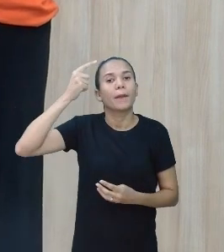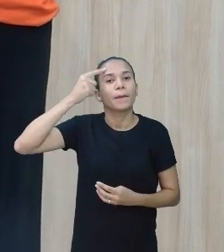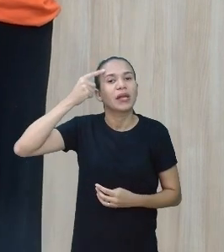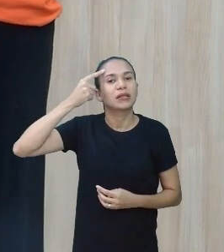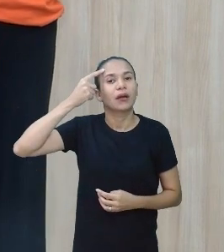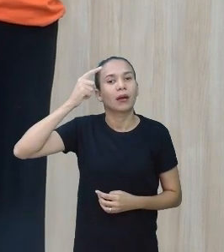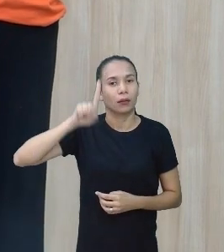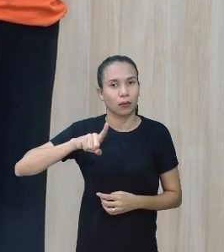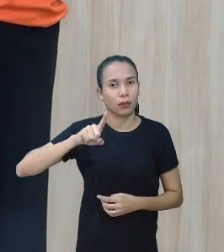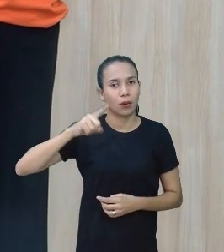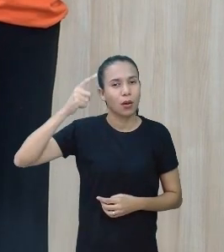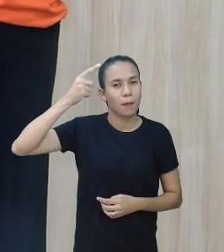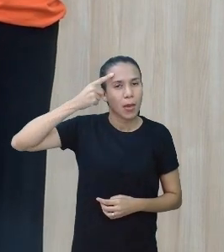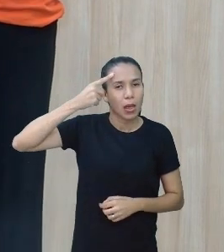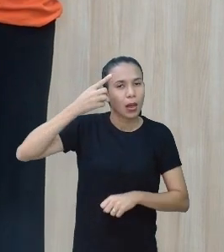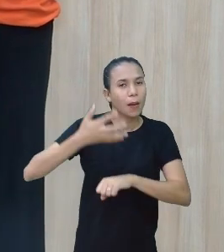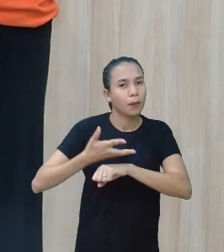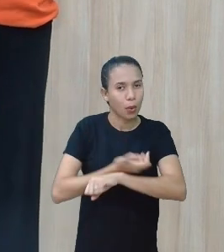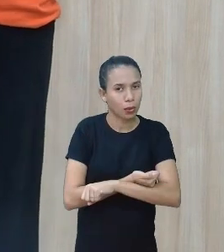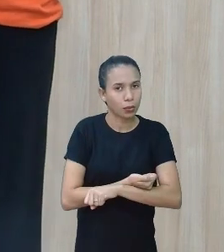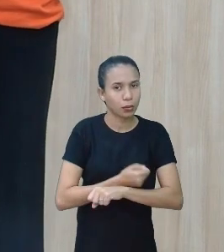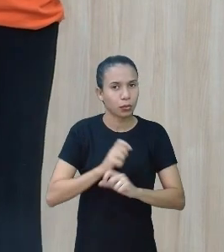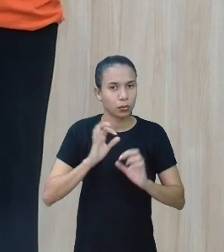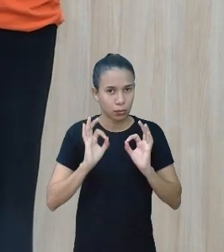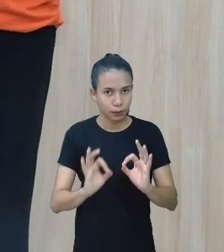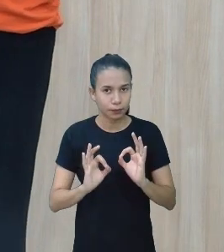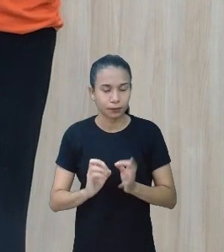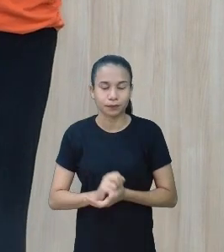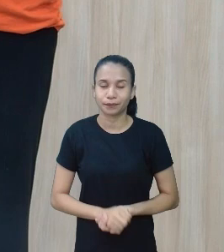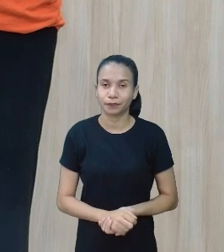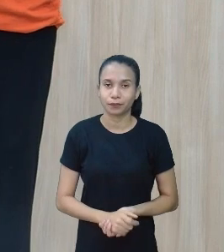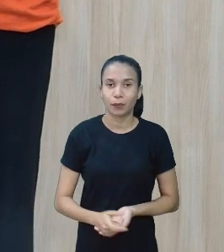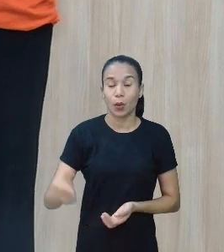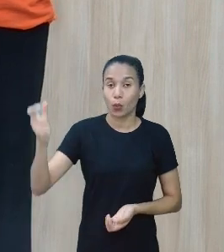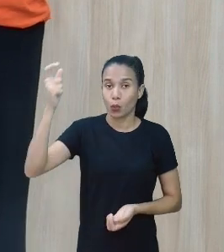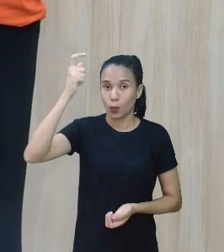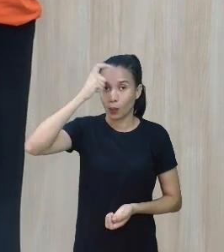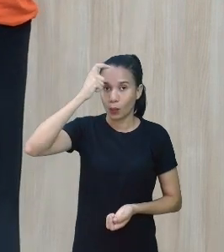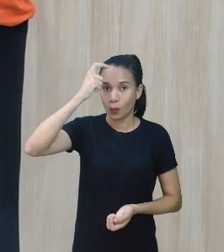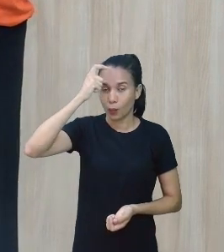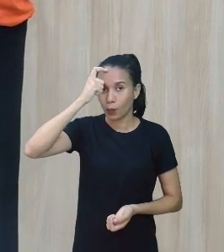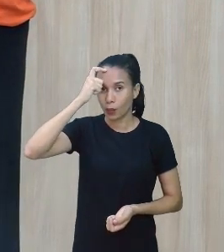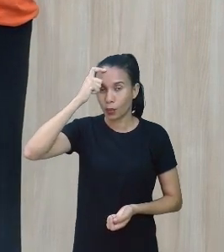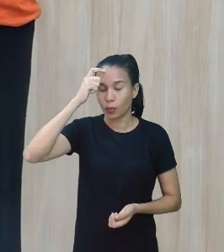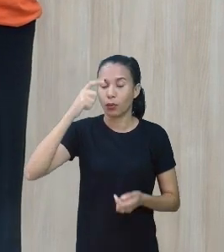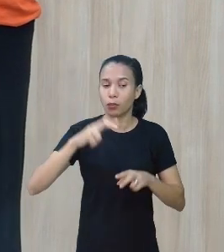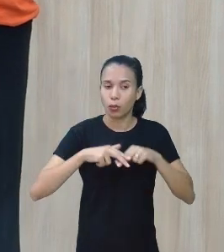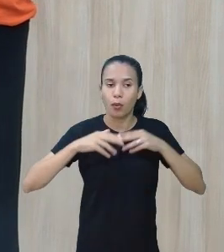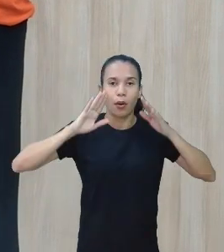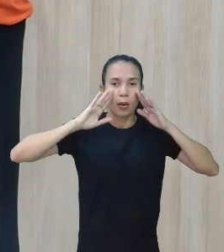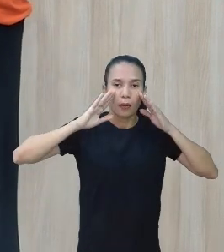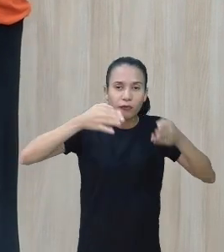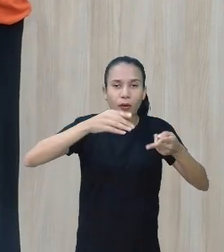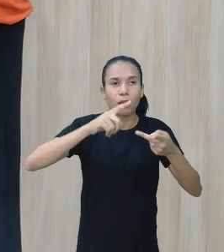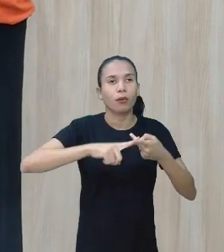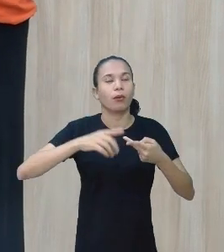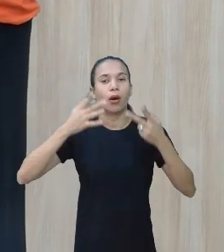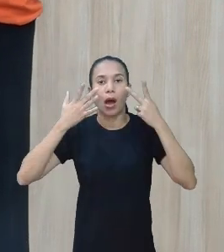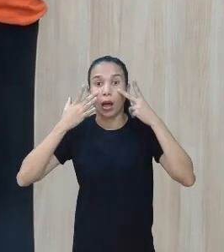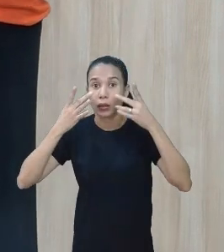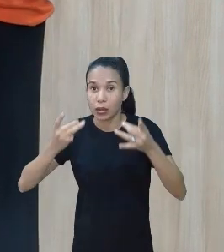cuidar da sua mente, tá? Então, concentração,